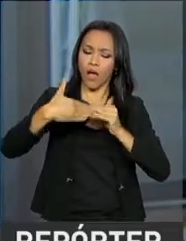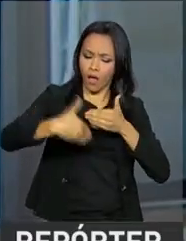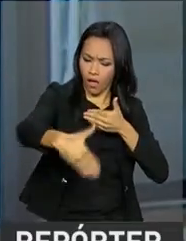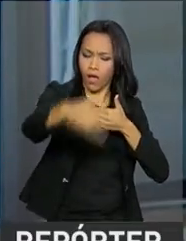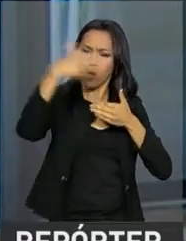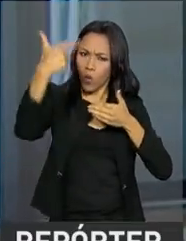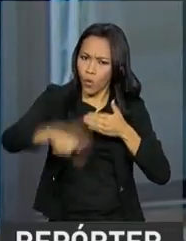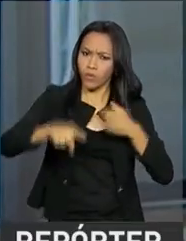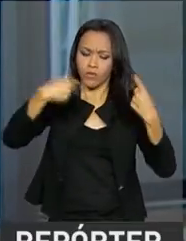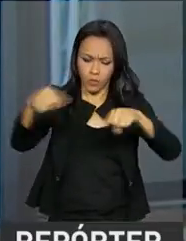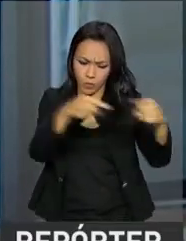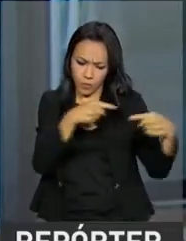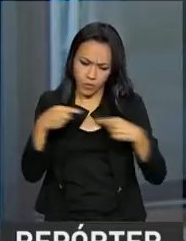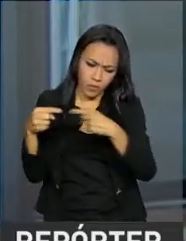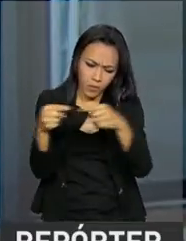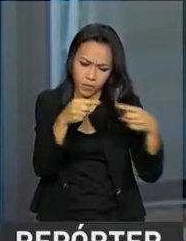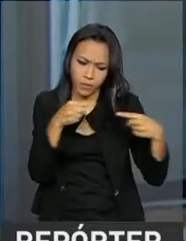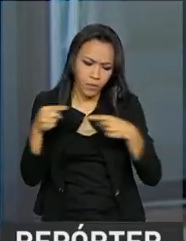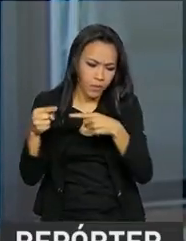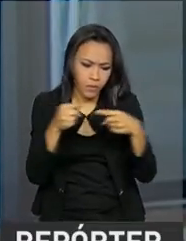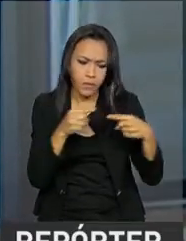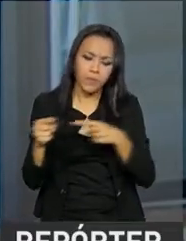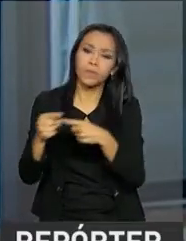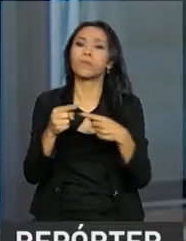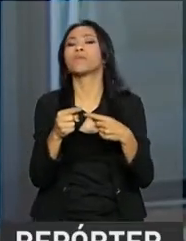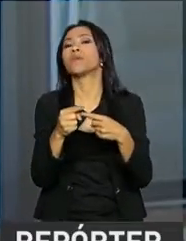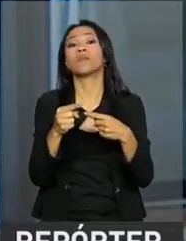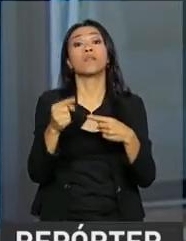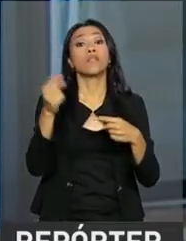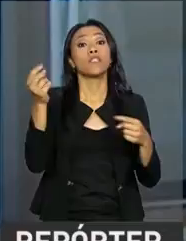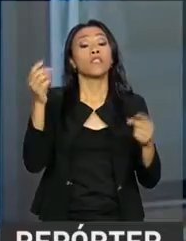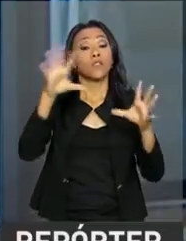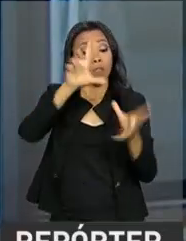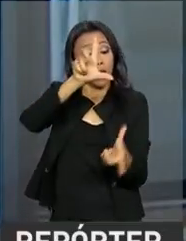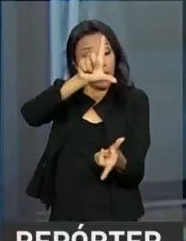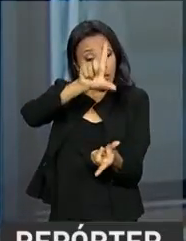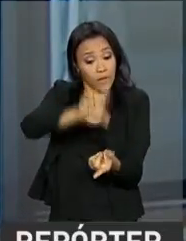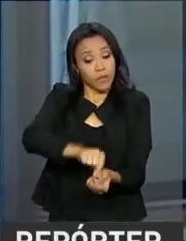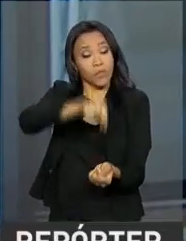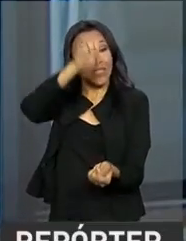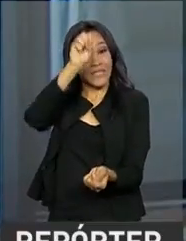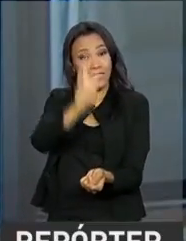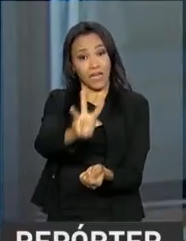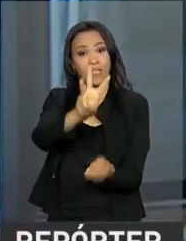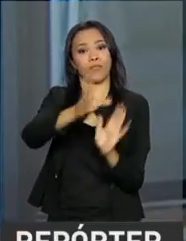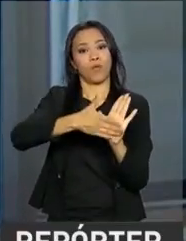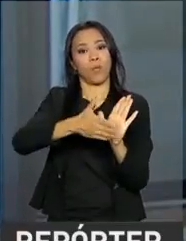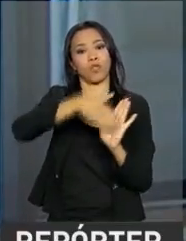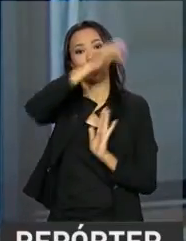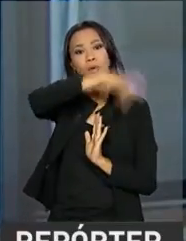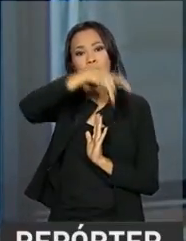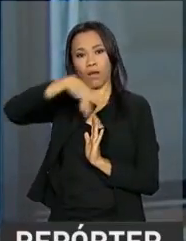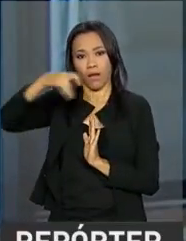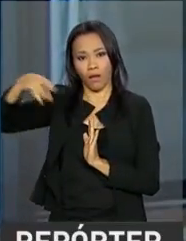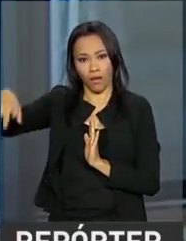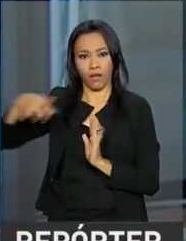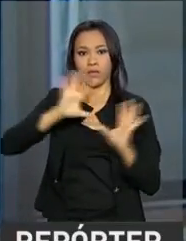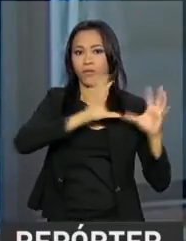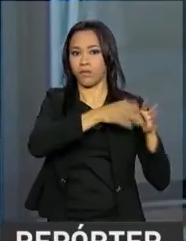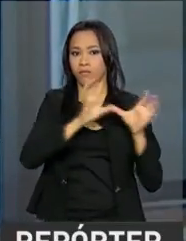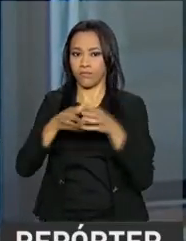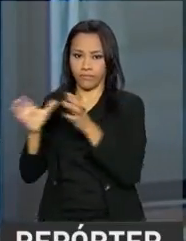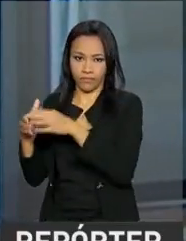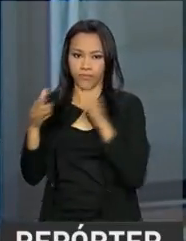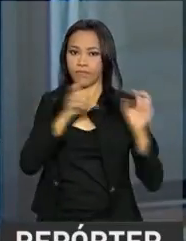discutidas novamente até que se chegue ao número final de três propostas para cada área E aí essas três propostas